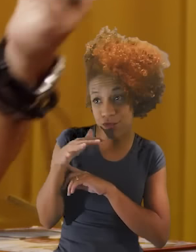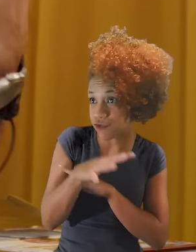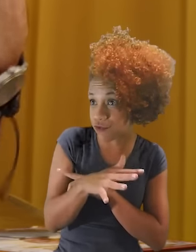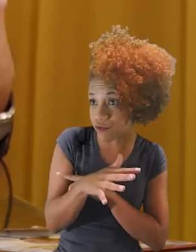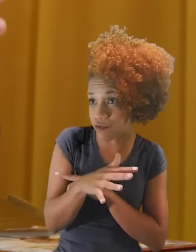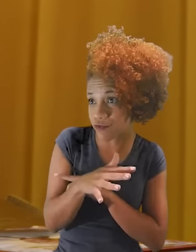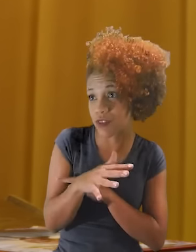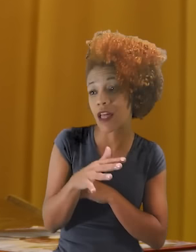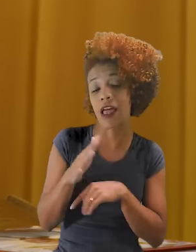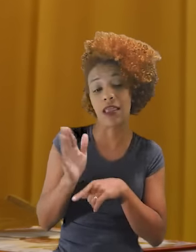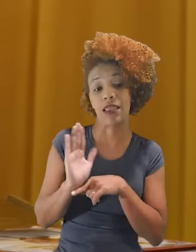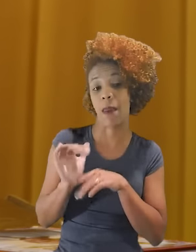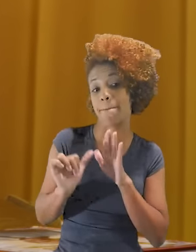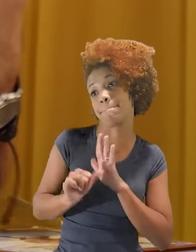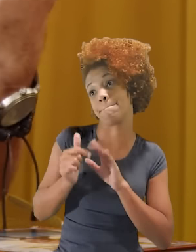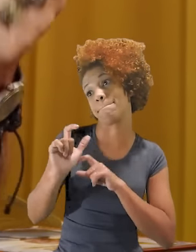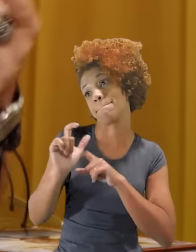né?